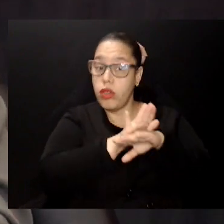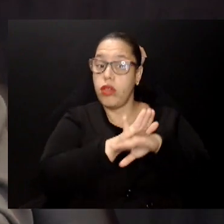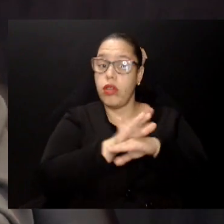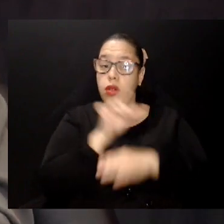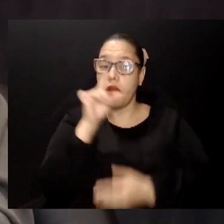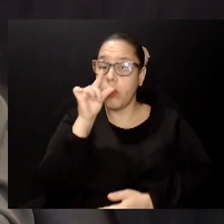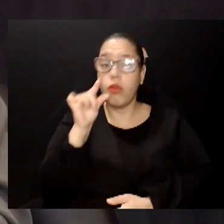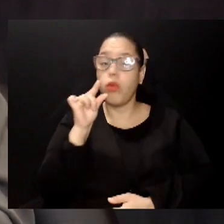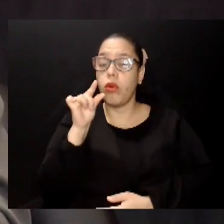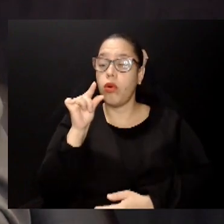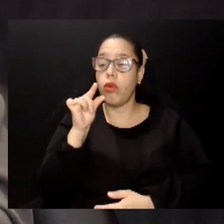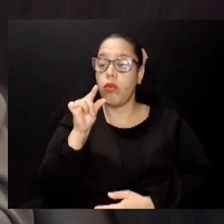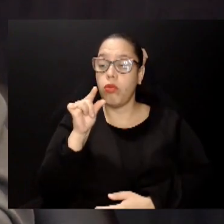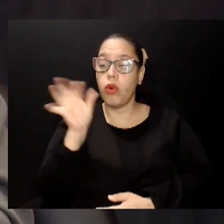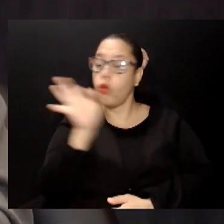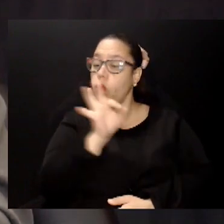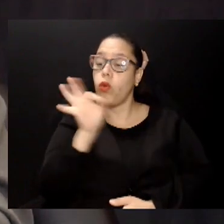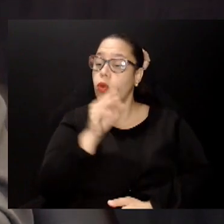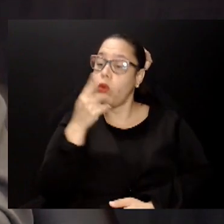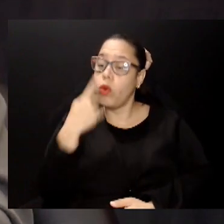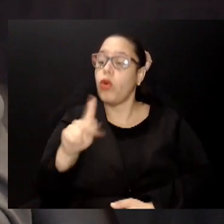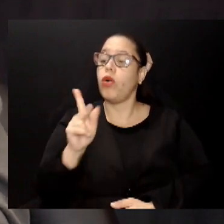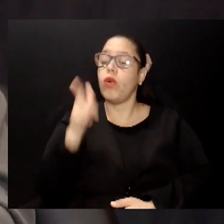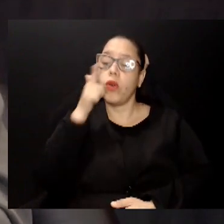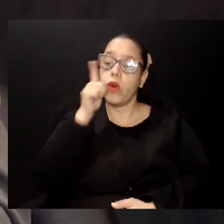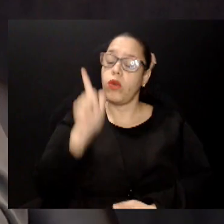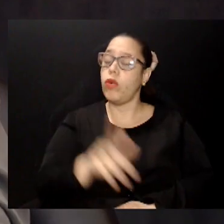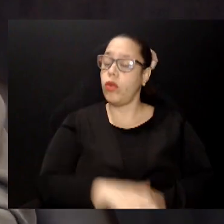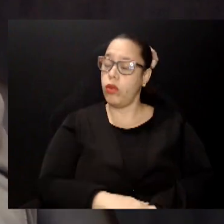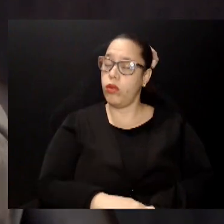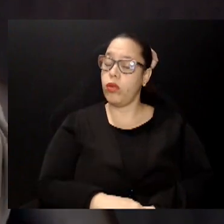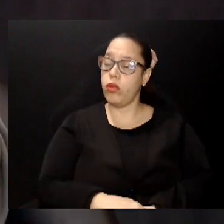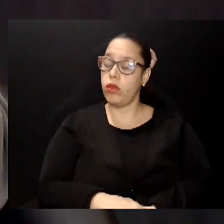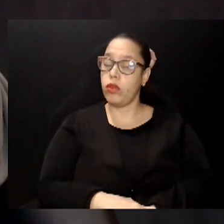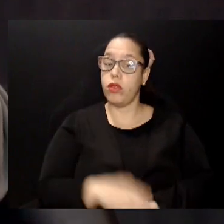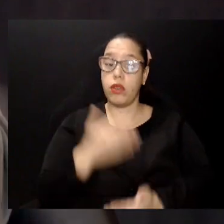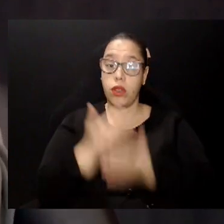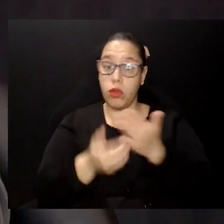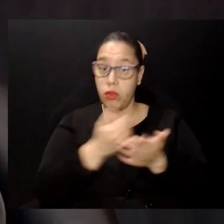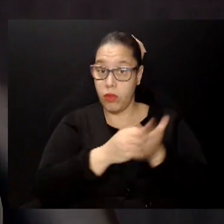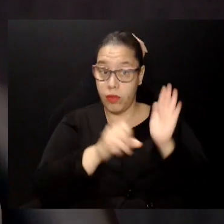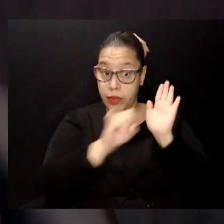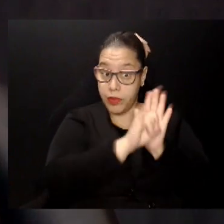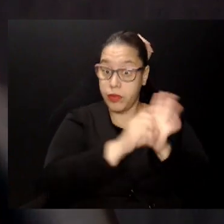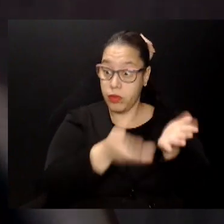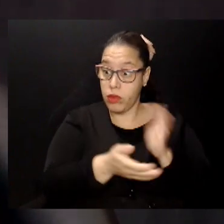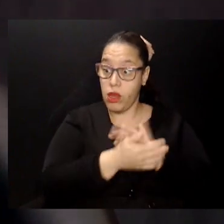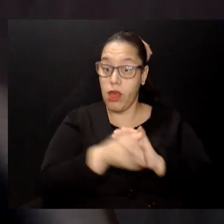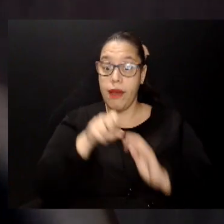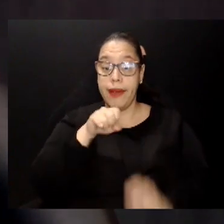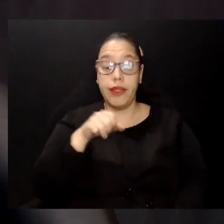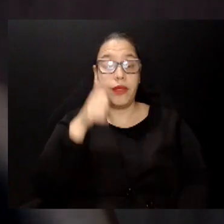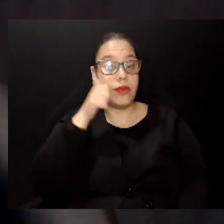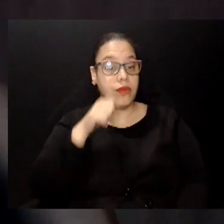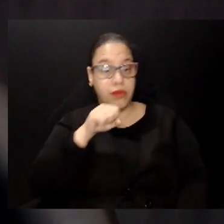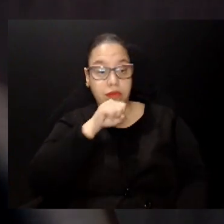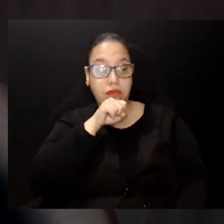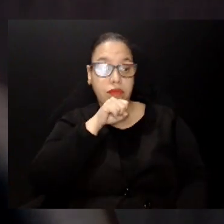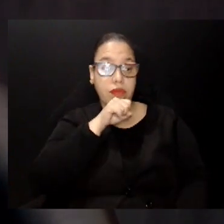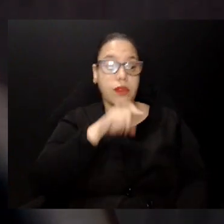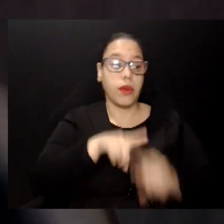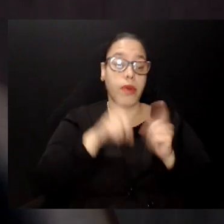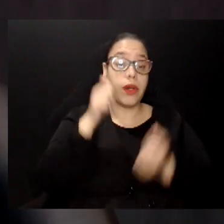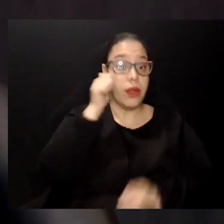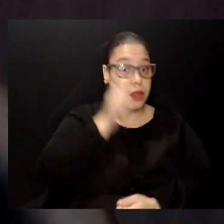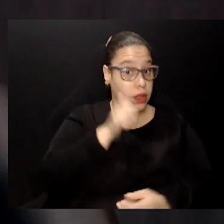para você poder conseguir não perder a sua identidade. Ser mãe é uma das partes da sua identidade, mas ser mulher também, ser quem